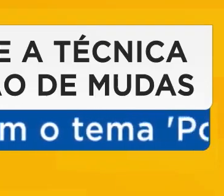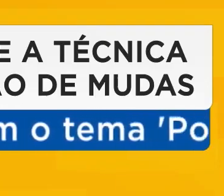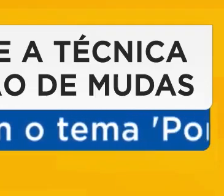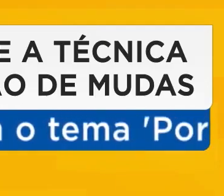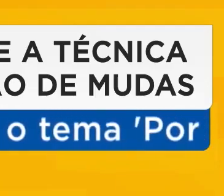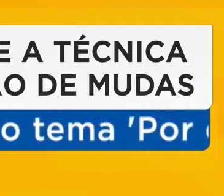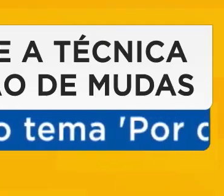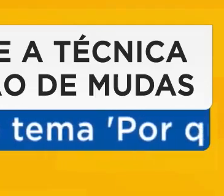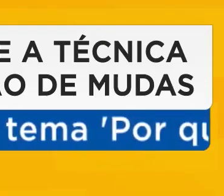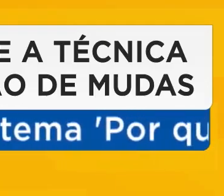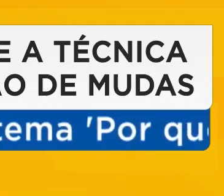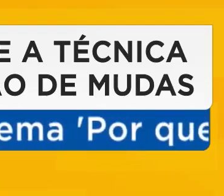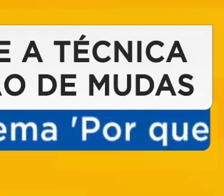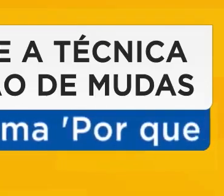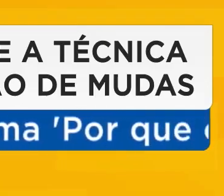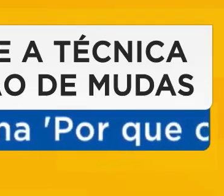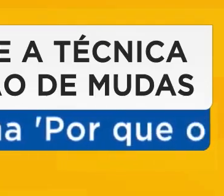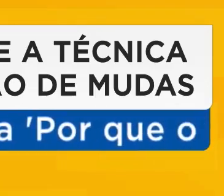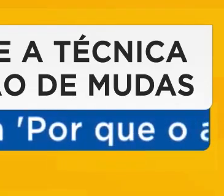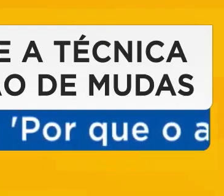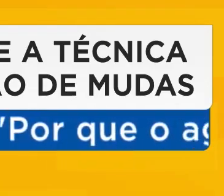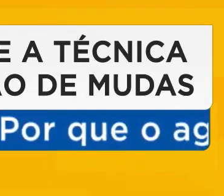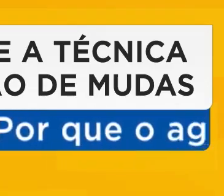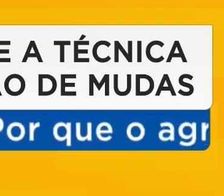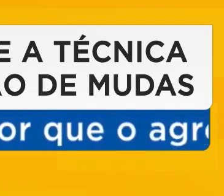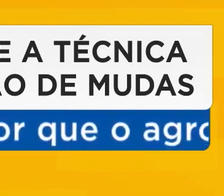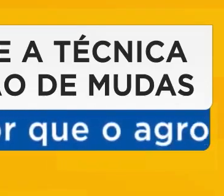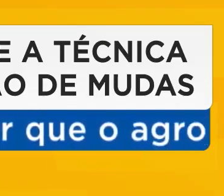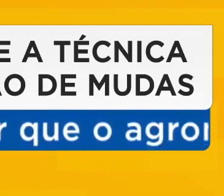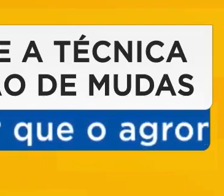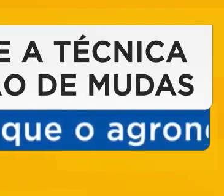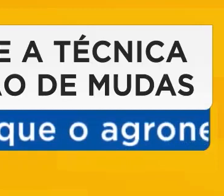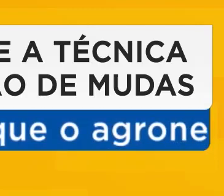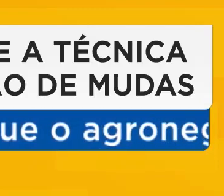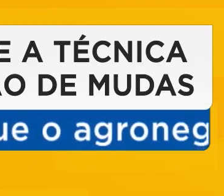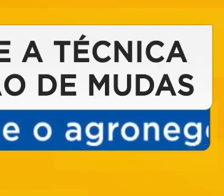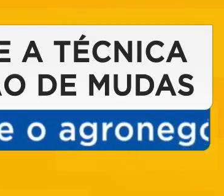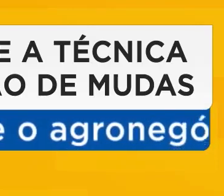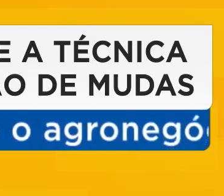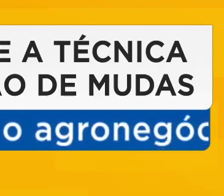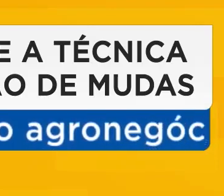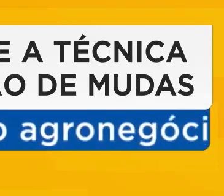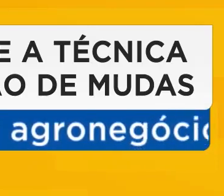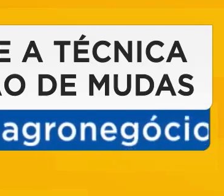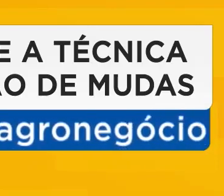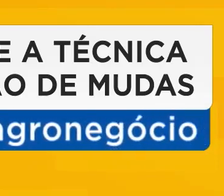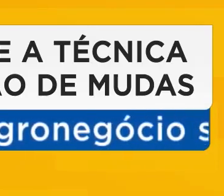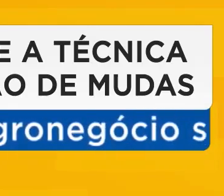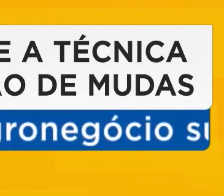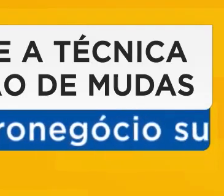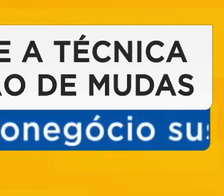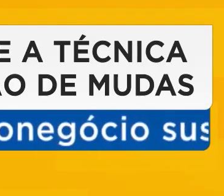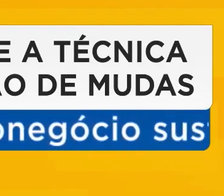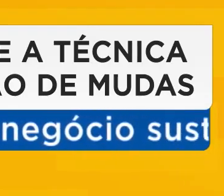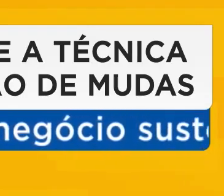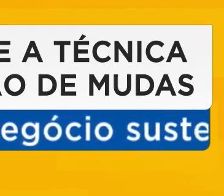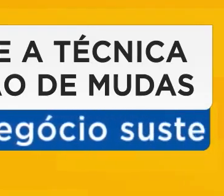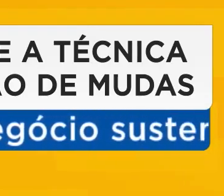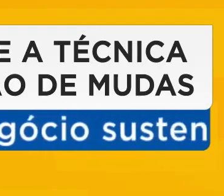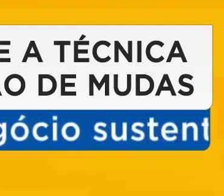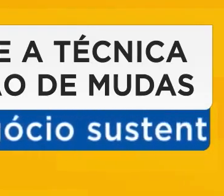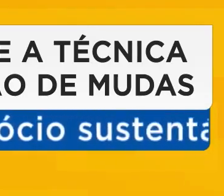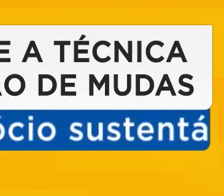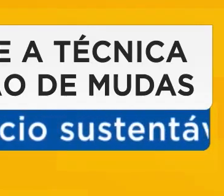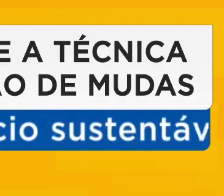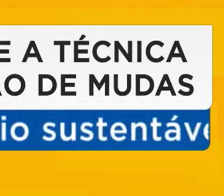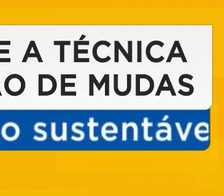foi muito importante. O abacaxi do Tocantins não tem problema de resíduos, né, de contaminantes Segurança químicos. alimentar,